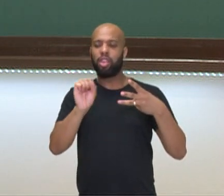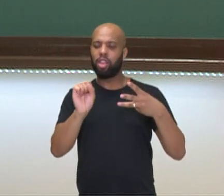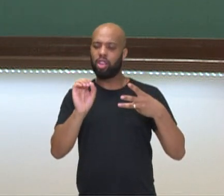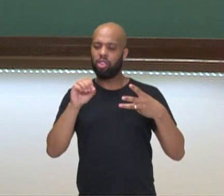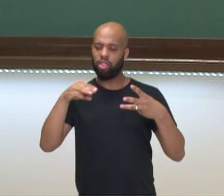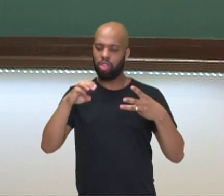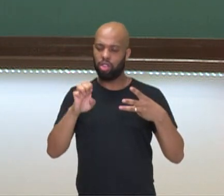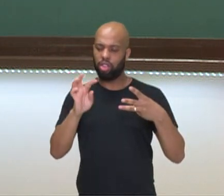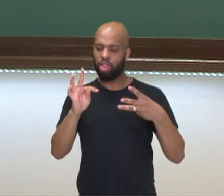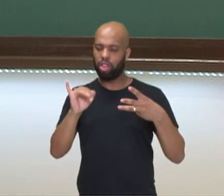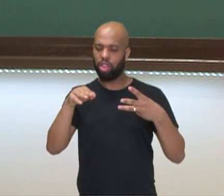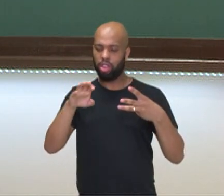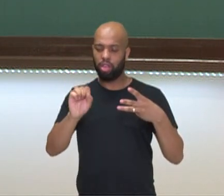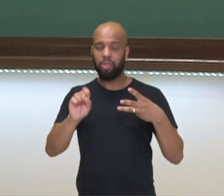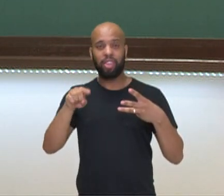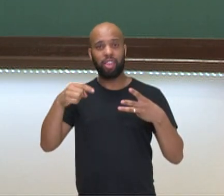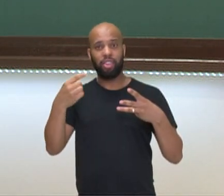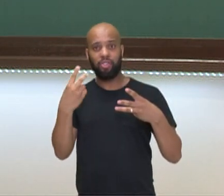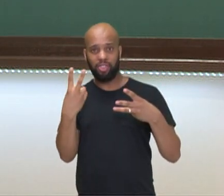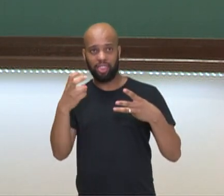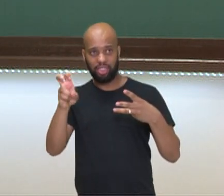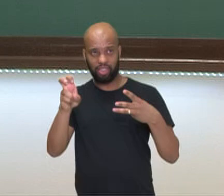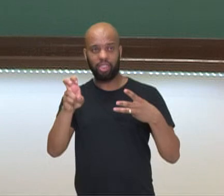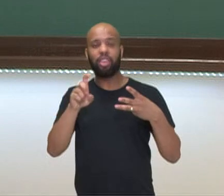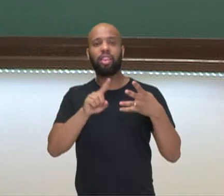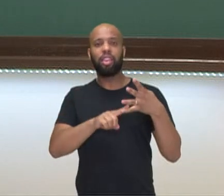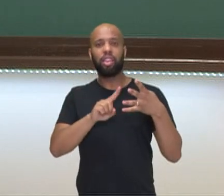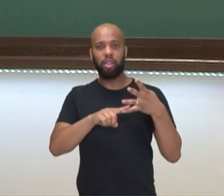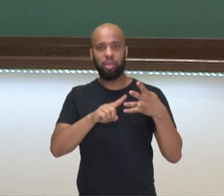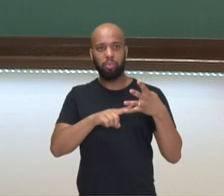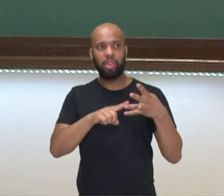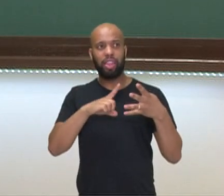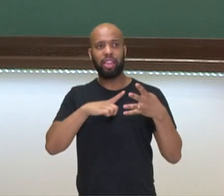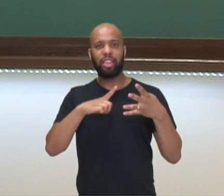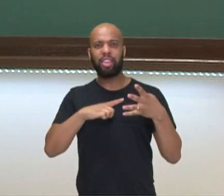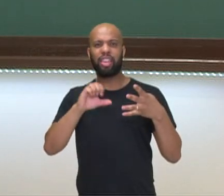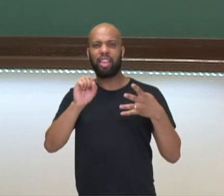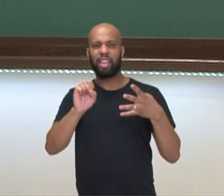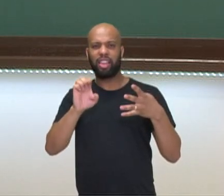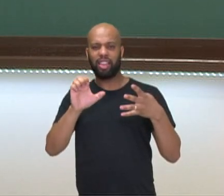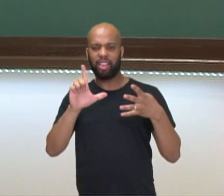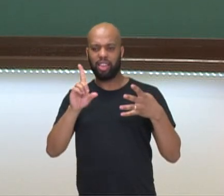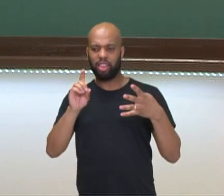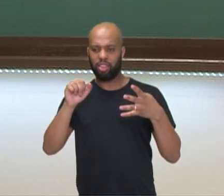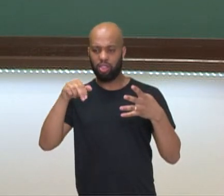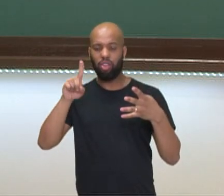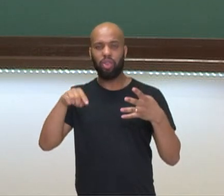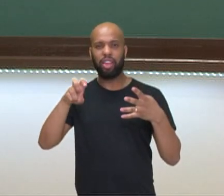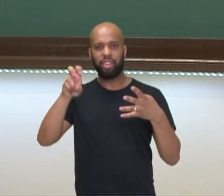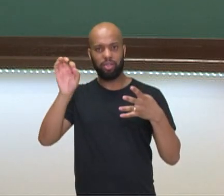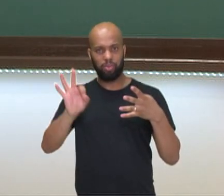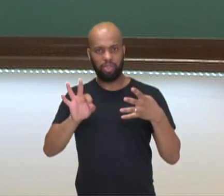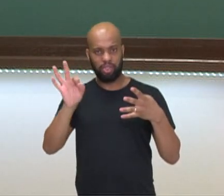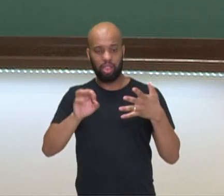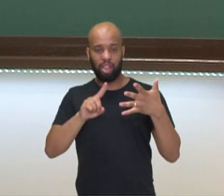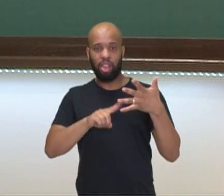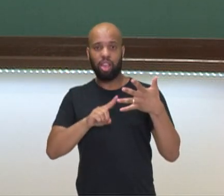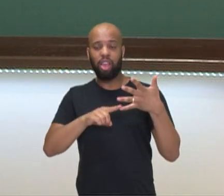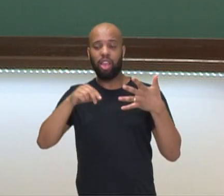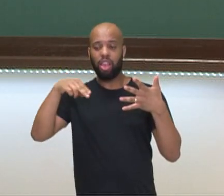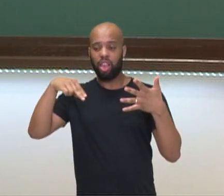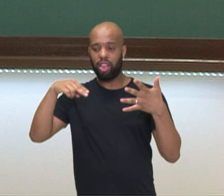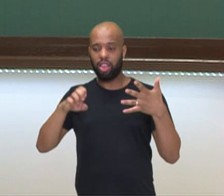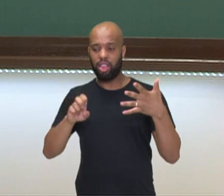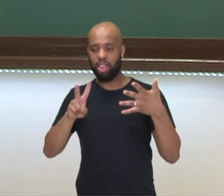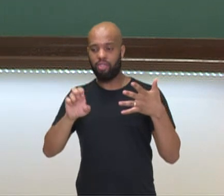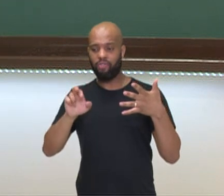sometimes com 25%, hardly ever, seldom, rarely com 5% e never com